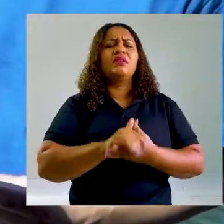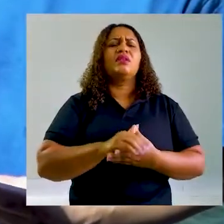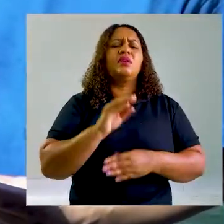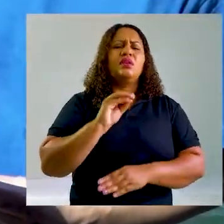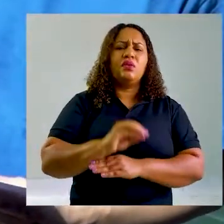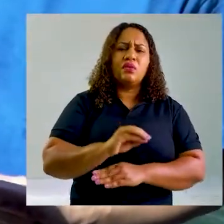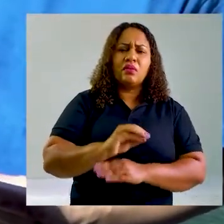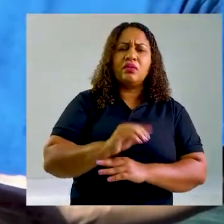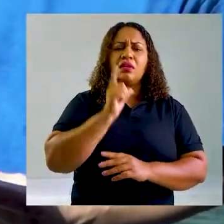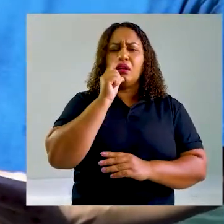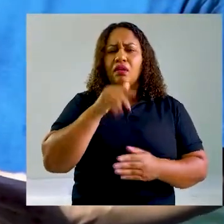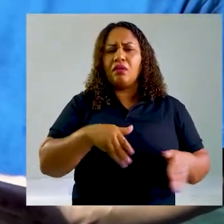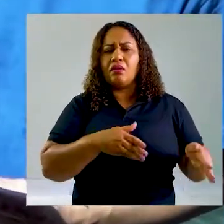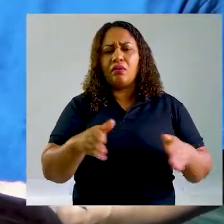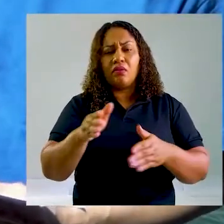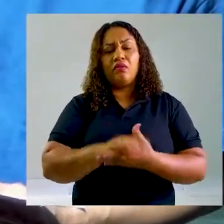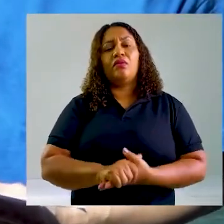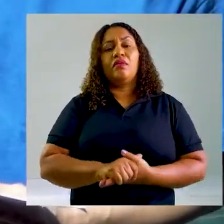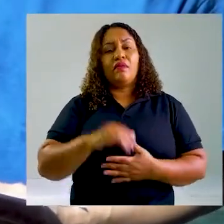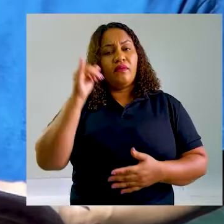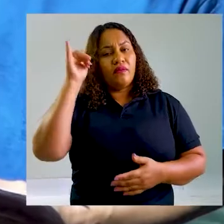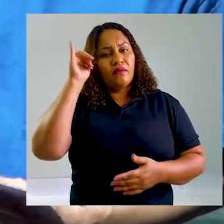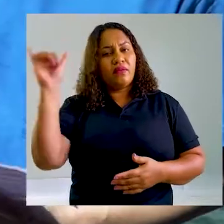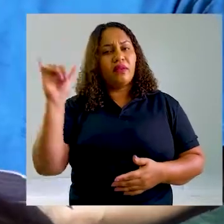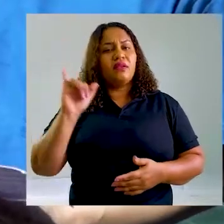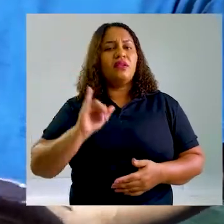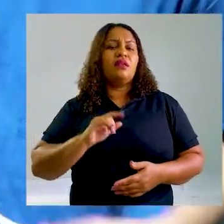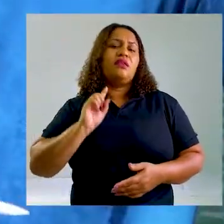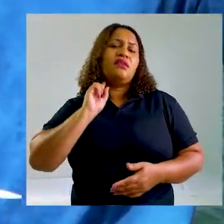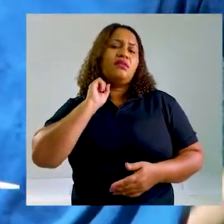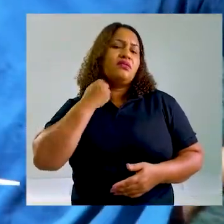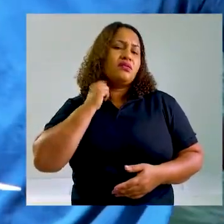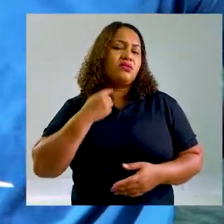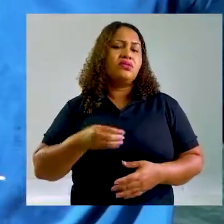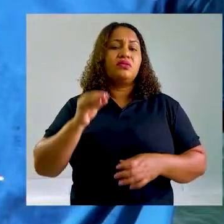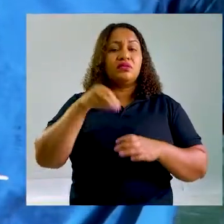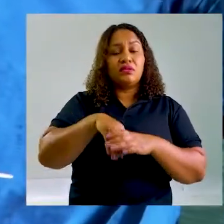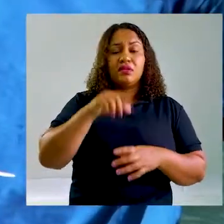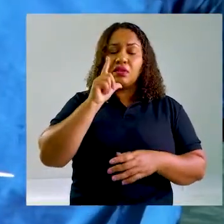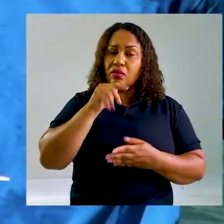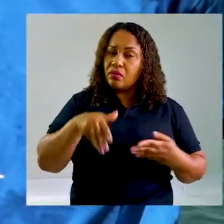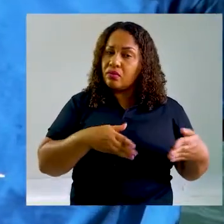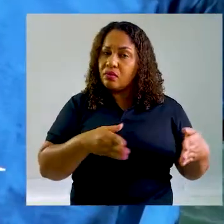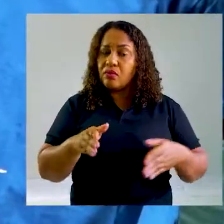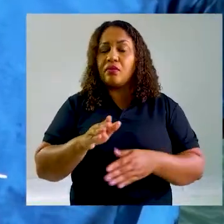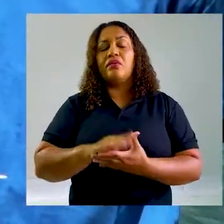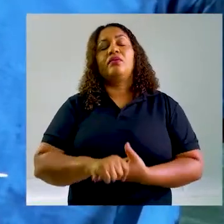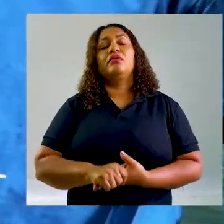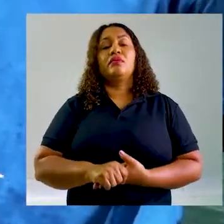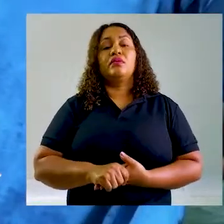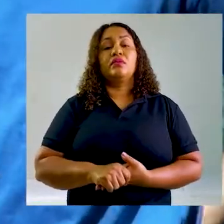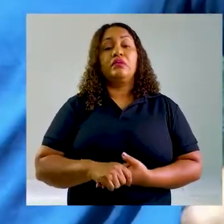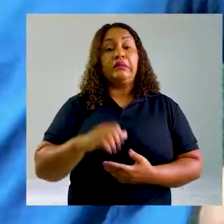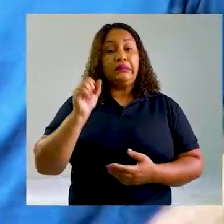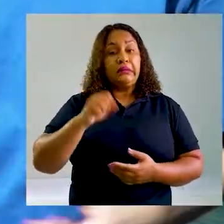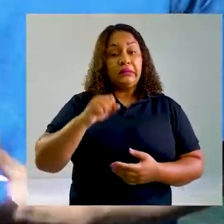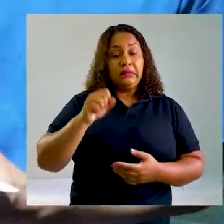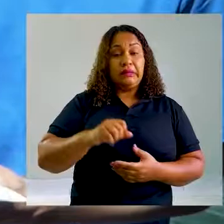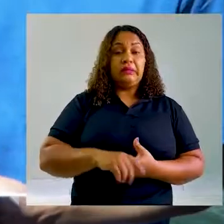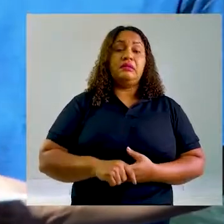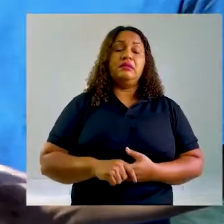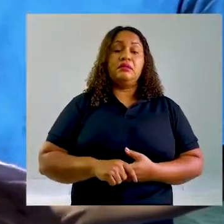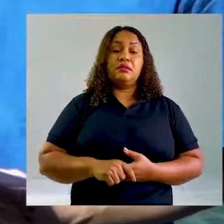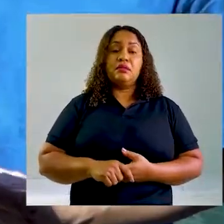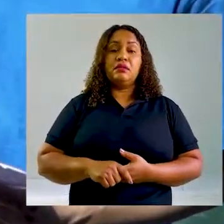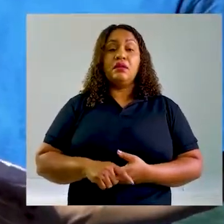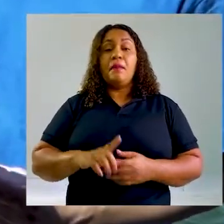né, com o rio, né, se preocuparem, por exemplo, com o tratamento de esgoto, né? Mais os